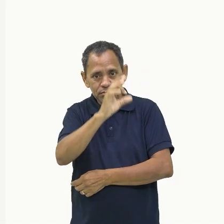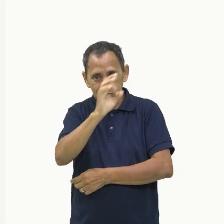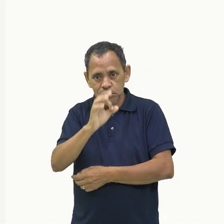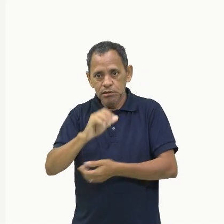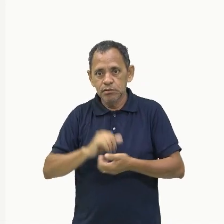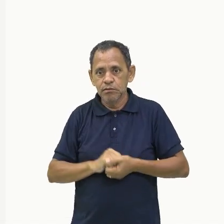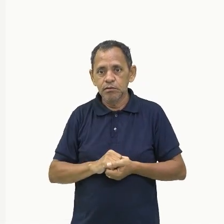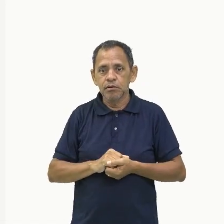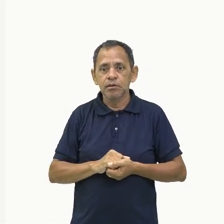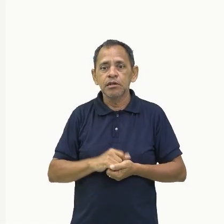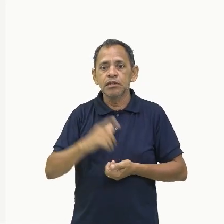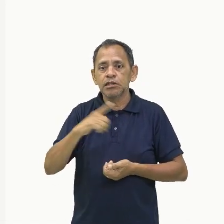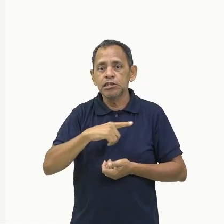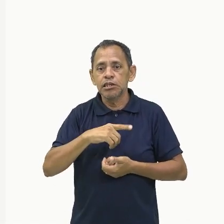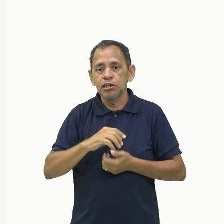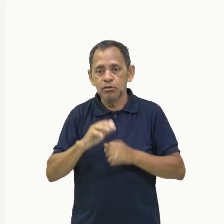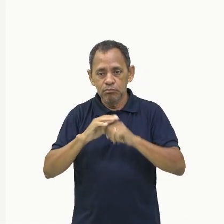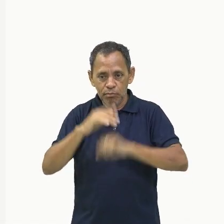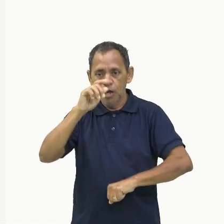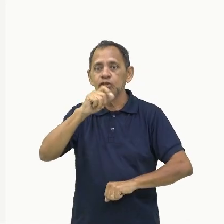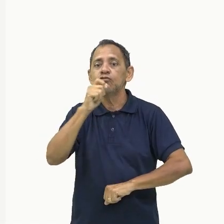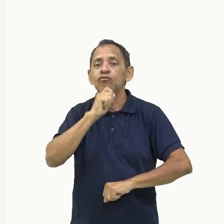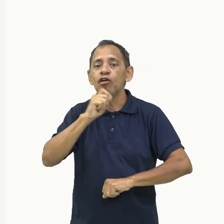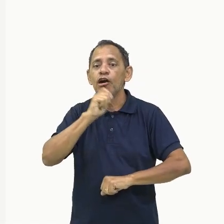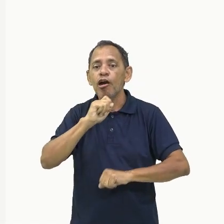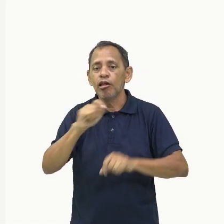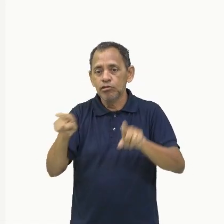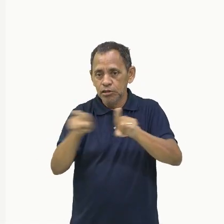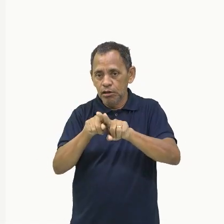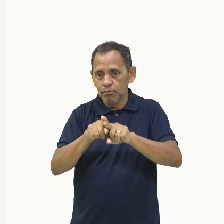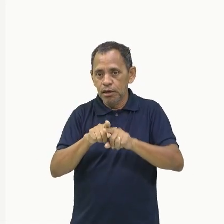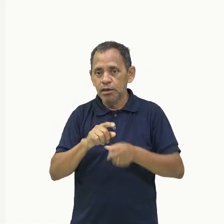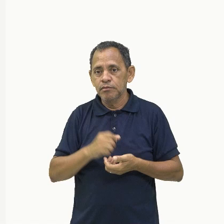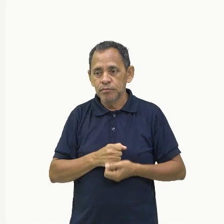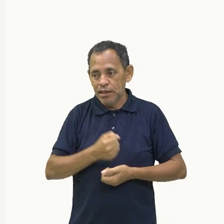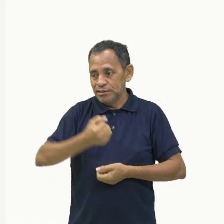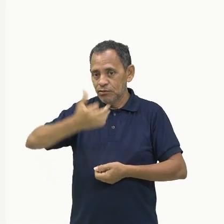atingindo uma maioridade, lá, né, os idosos, essa